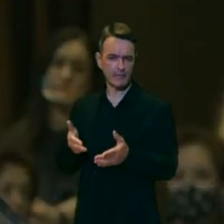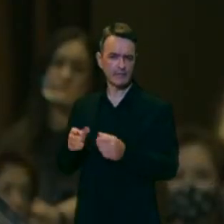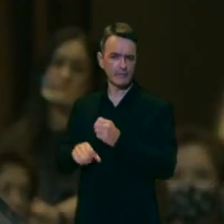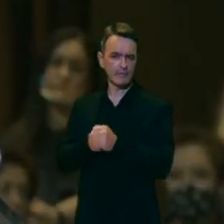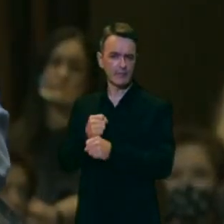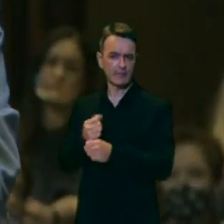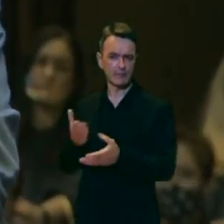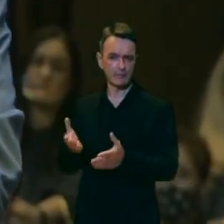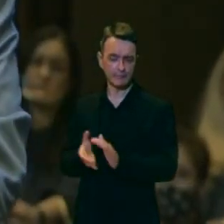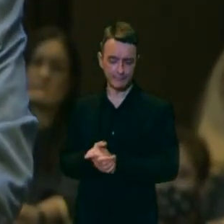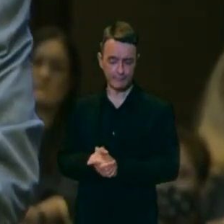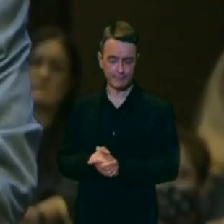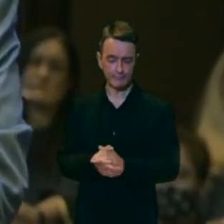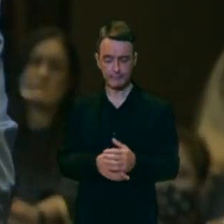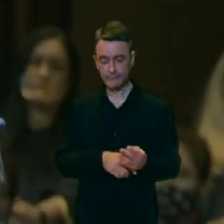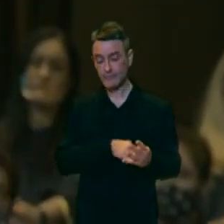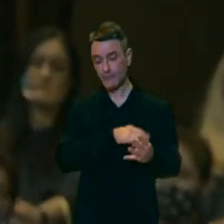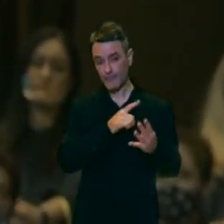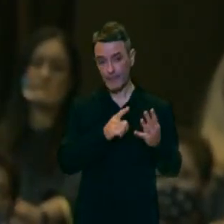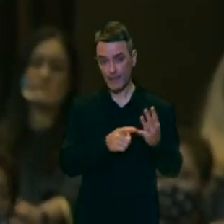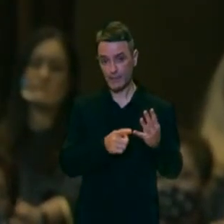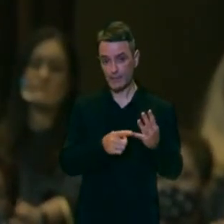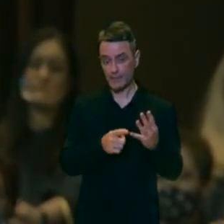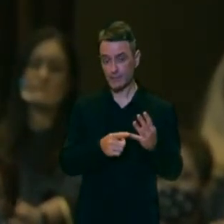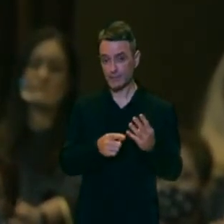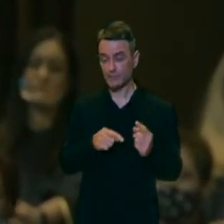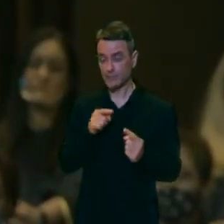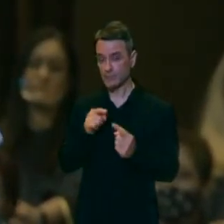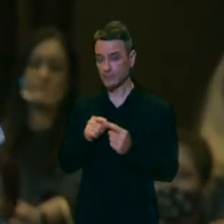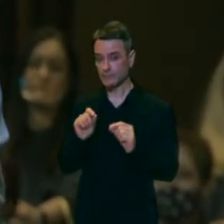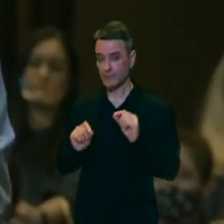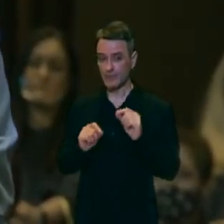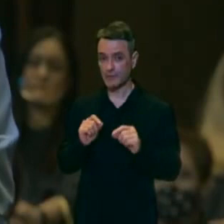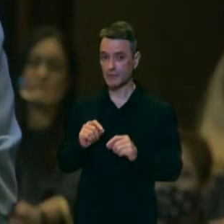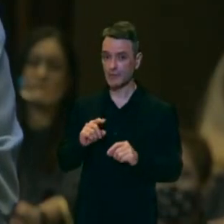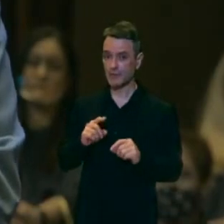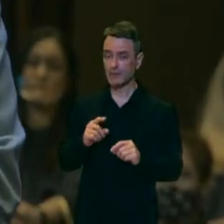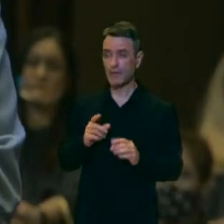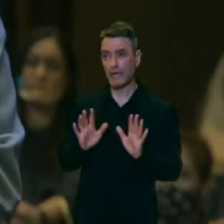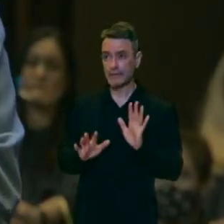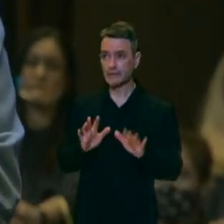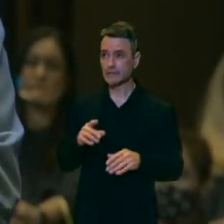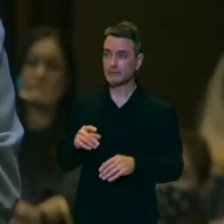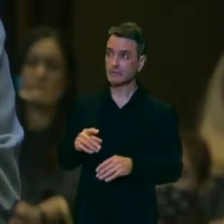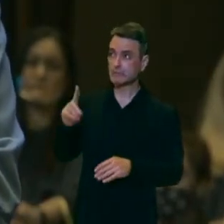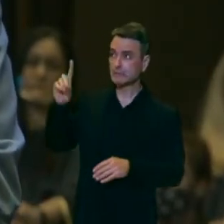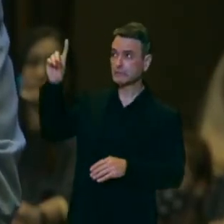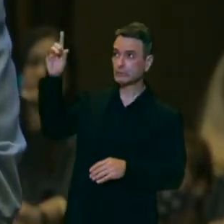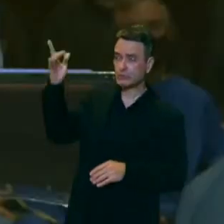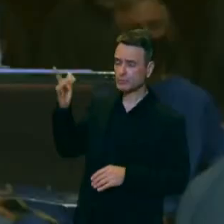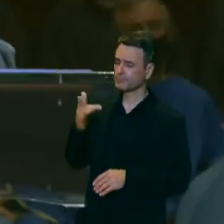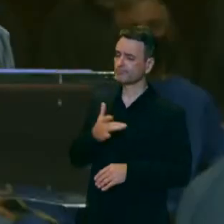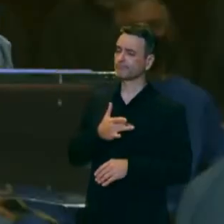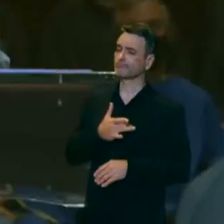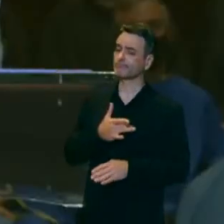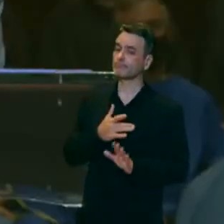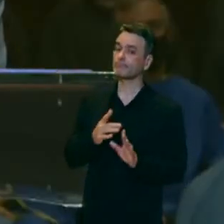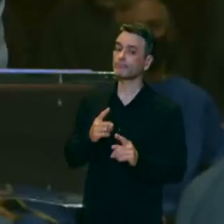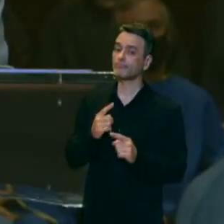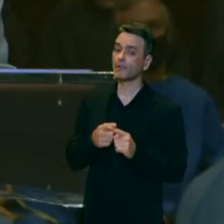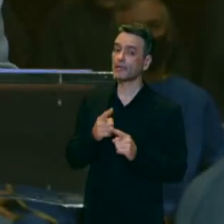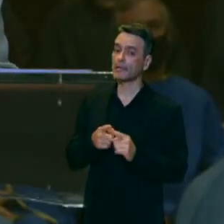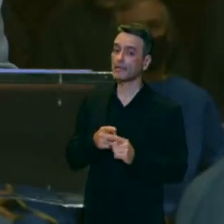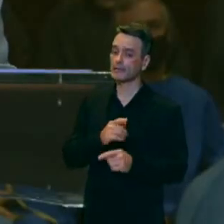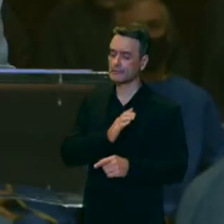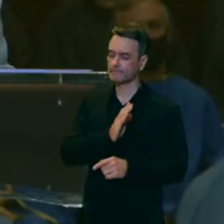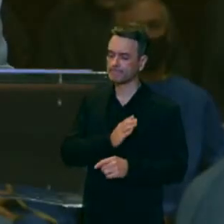Uma quarta razão porque nós não ouvimos a voz de Deus é porque nós endurecemos o